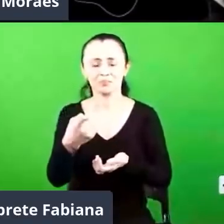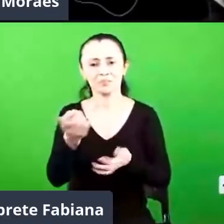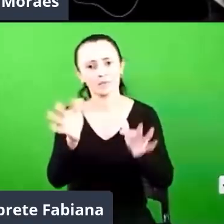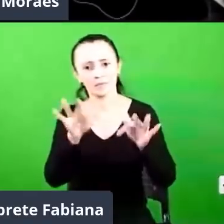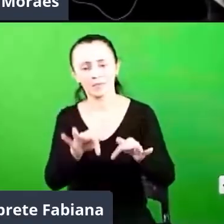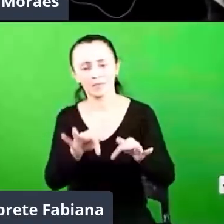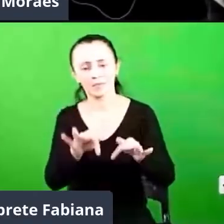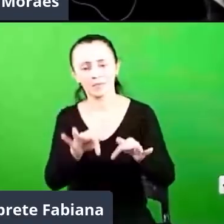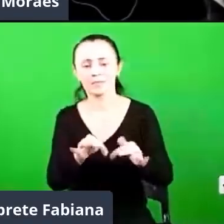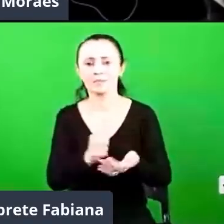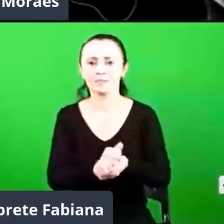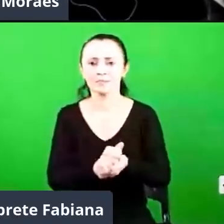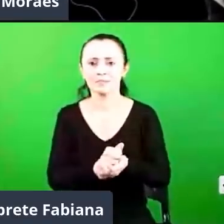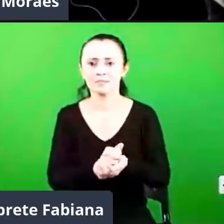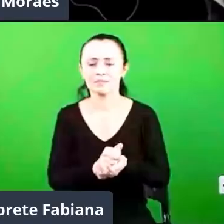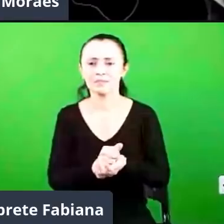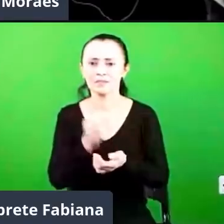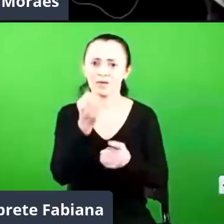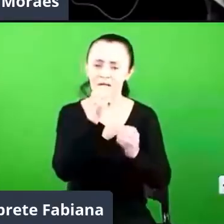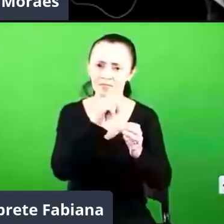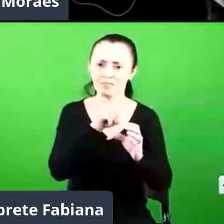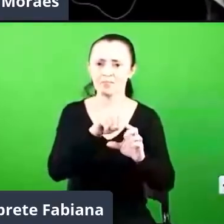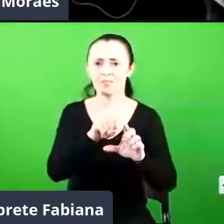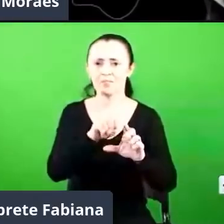vocês entrem lá no blog Aprendizagem Interativa,